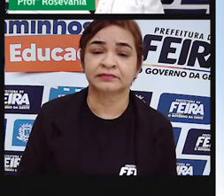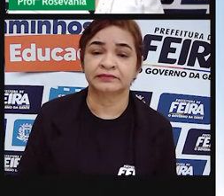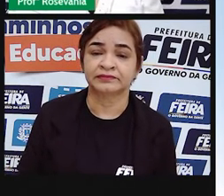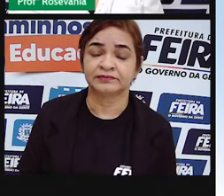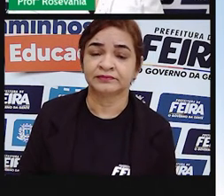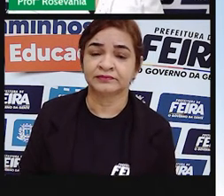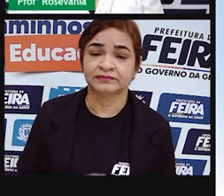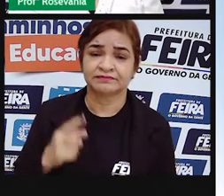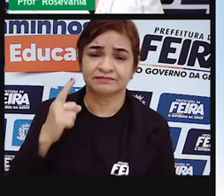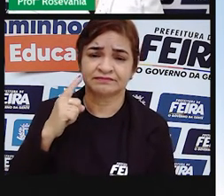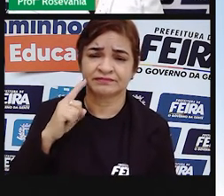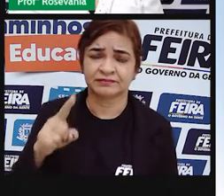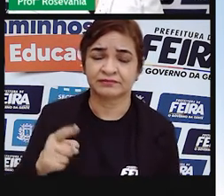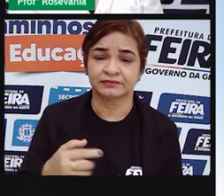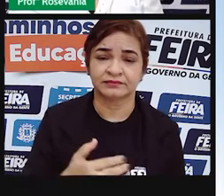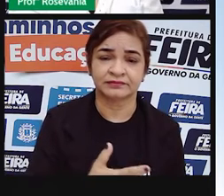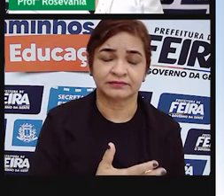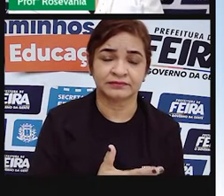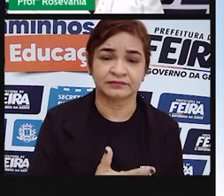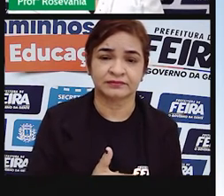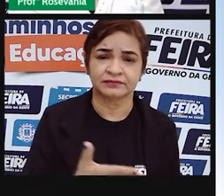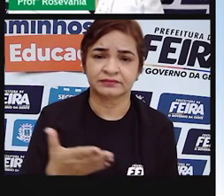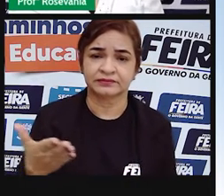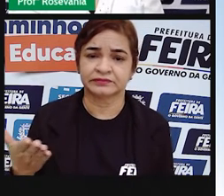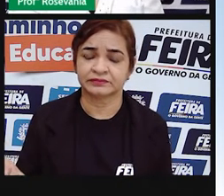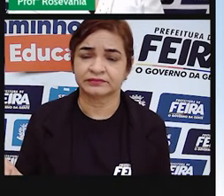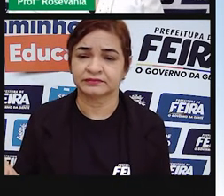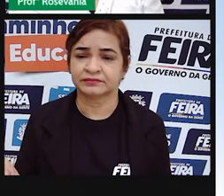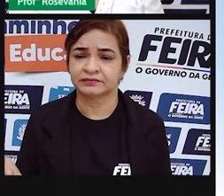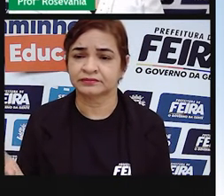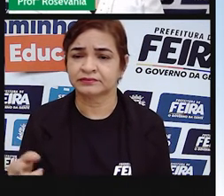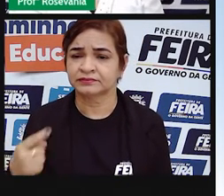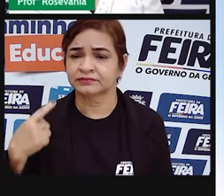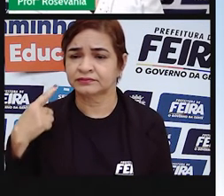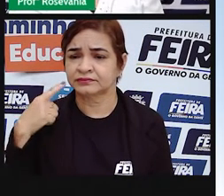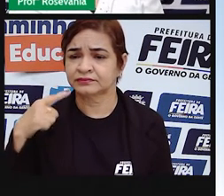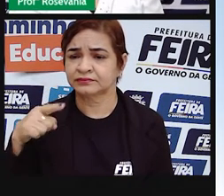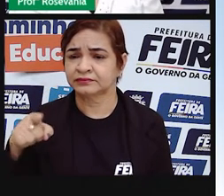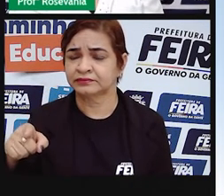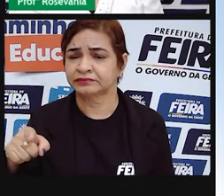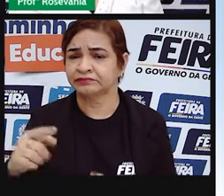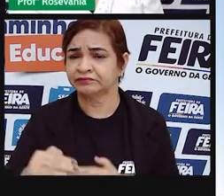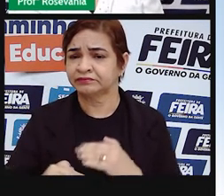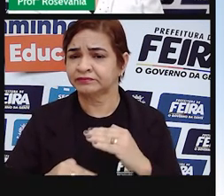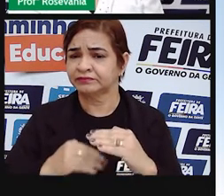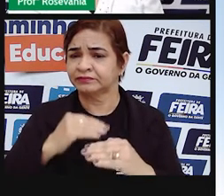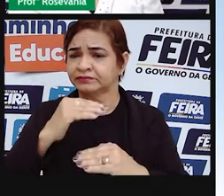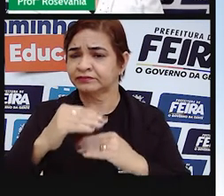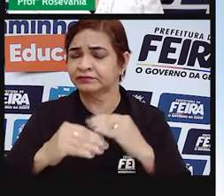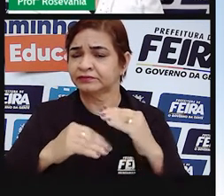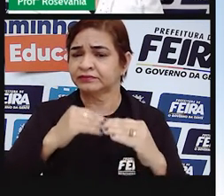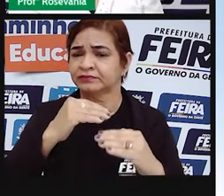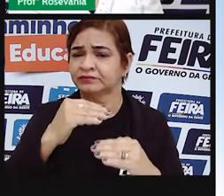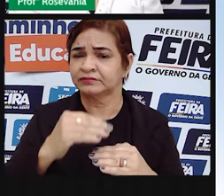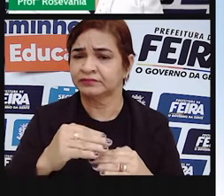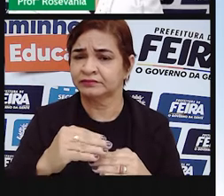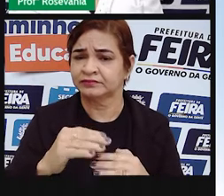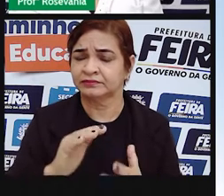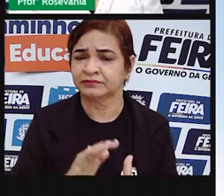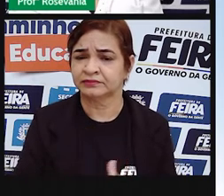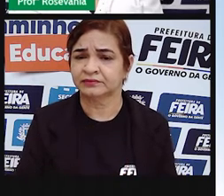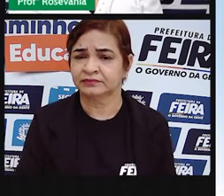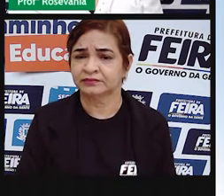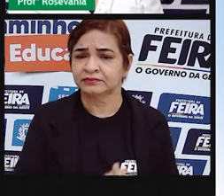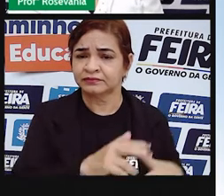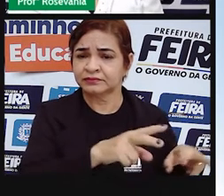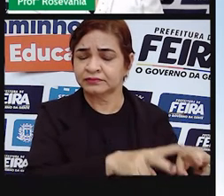se depara com essa cidade grande aí. Ao fundo, a gente tem uma cidade grande mais desenvolvida, e aqui à frente a gente tem uma